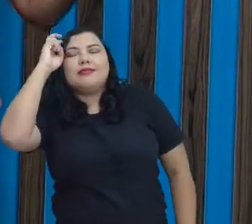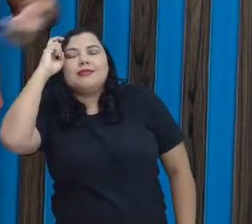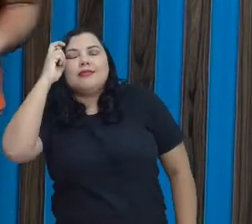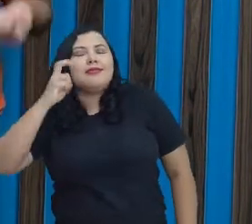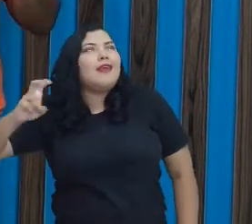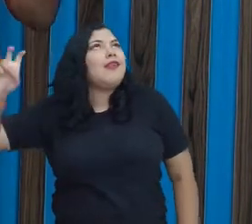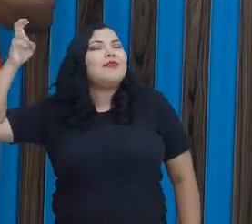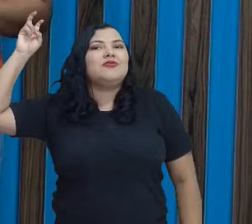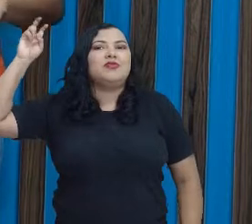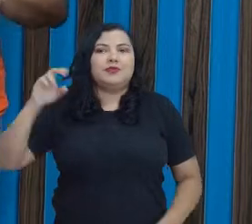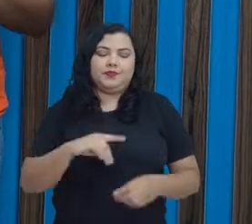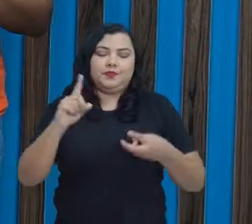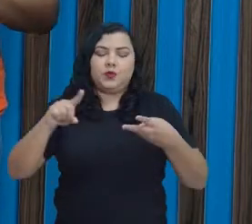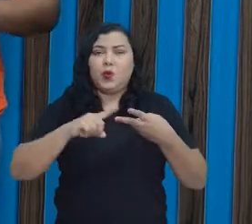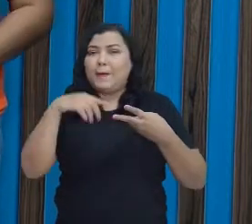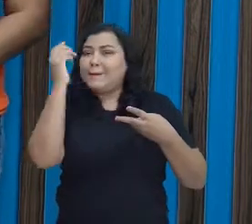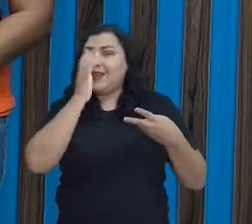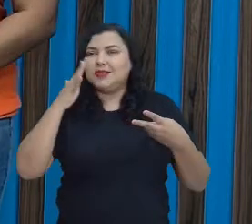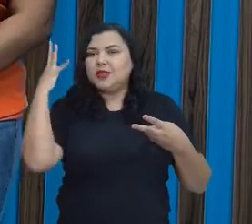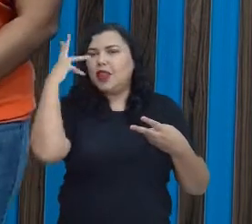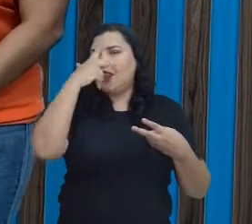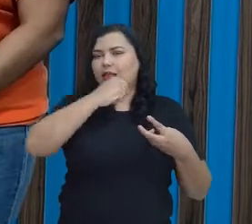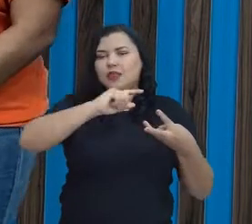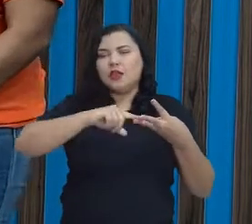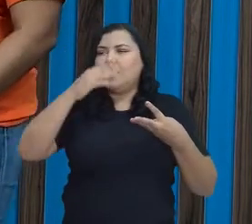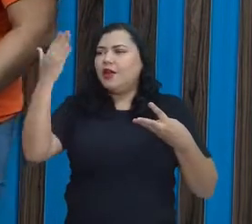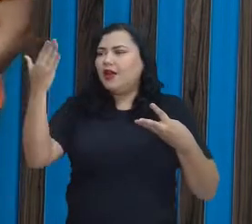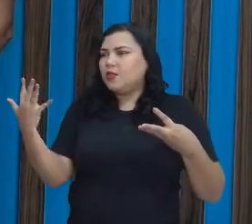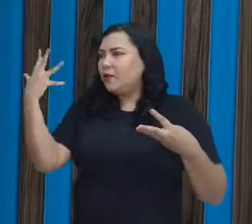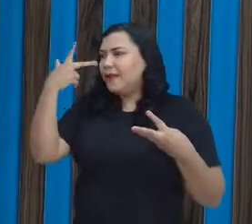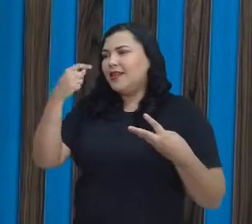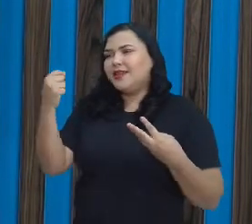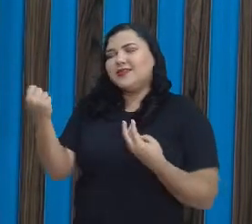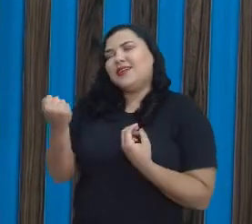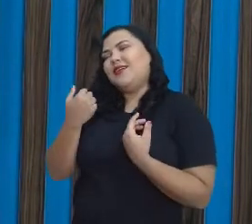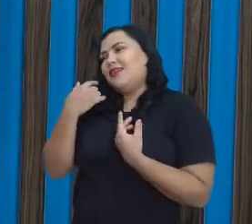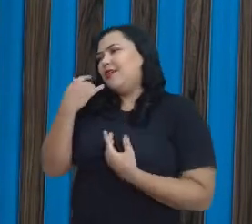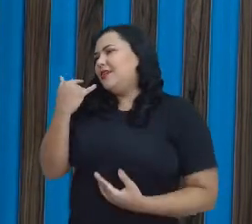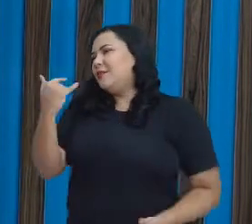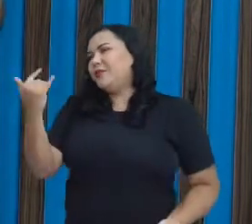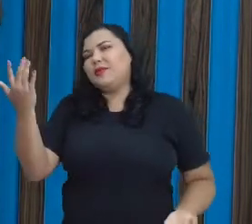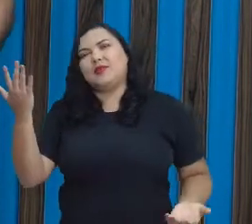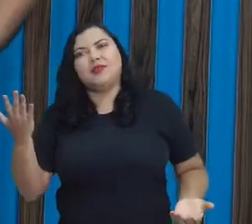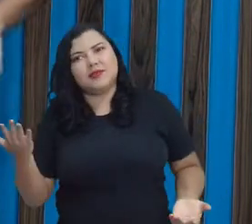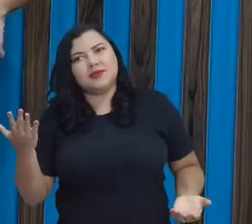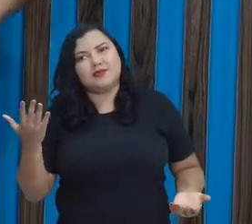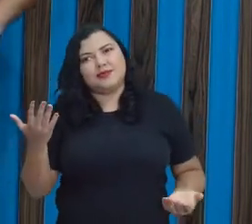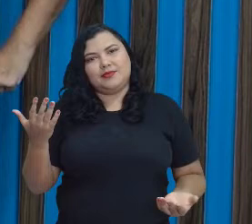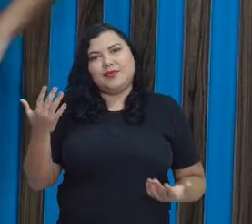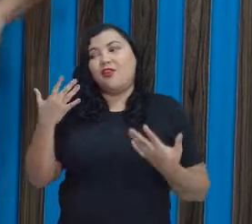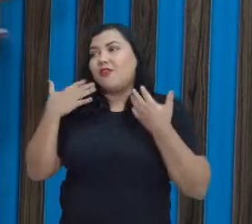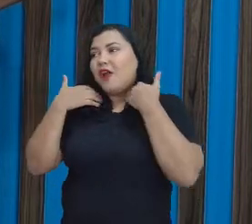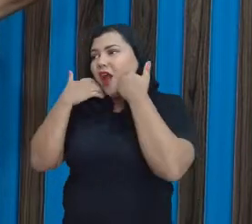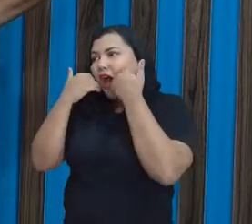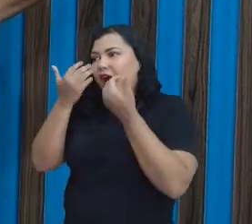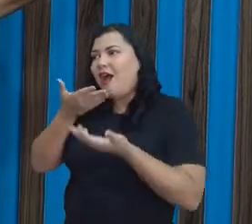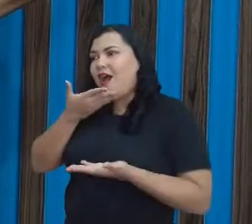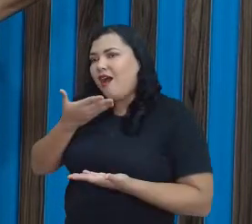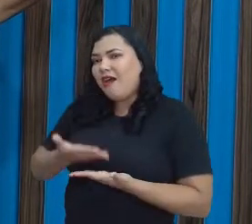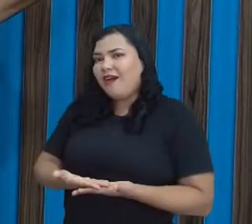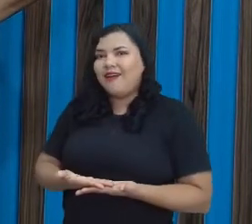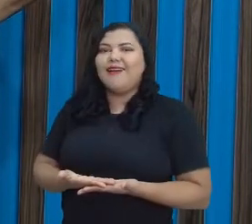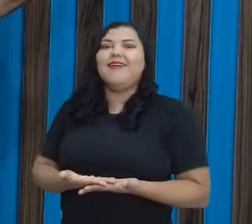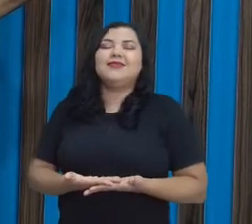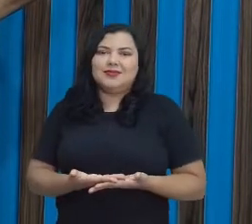tua beleza me encanta. Aqui eu destaquei o quê? Os sujeitos. Mas se as palavras